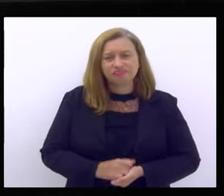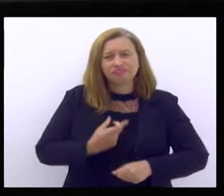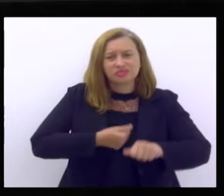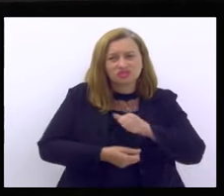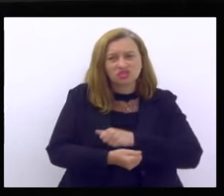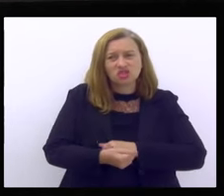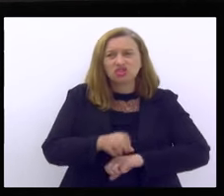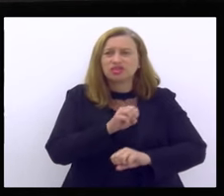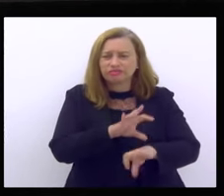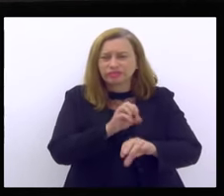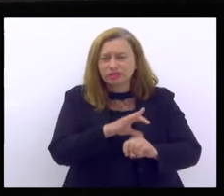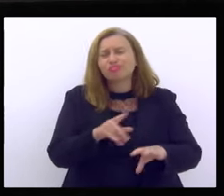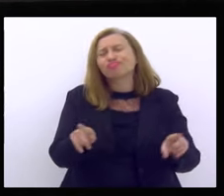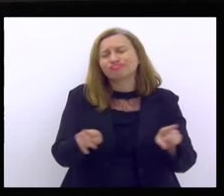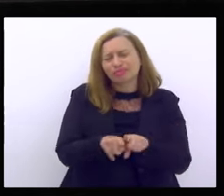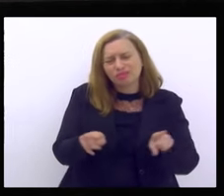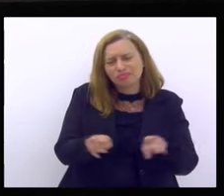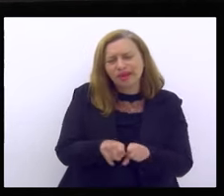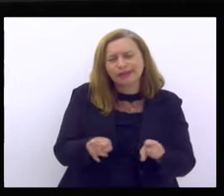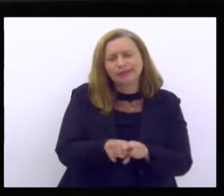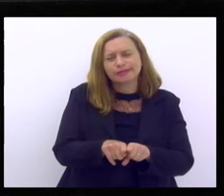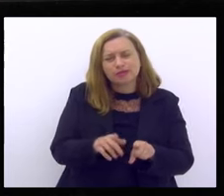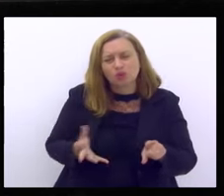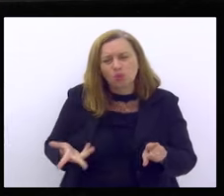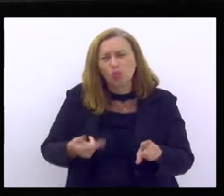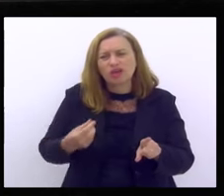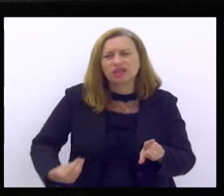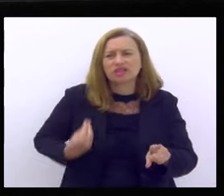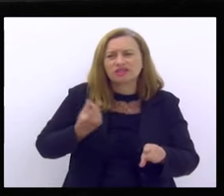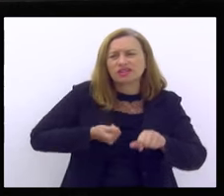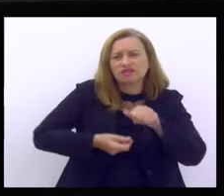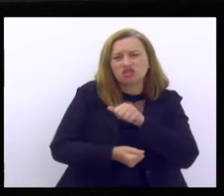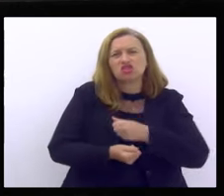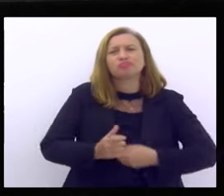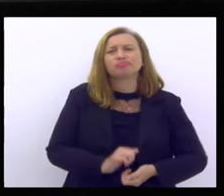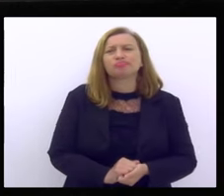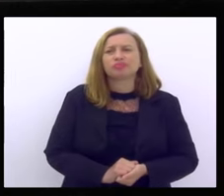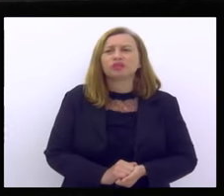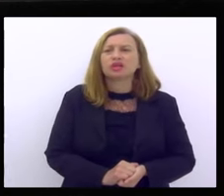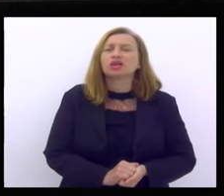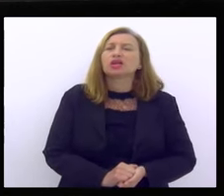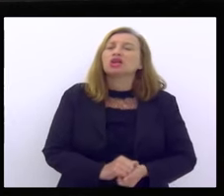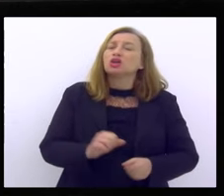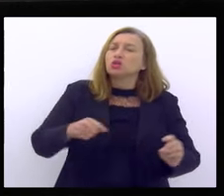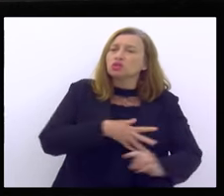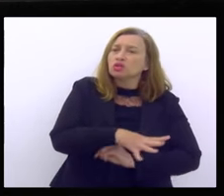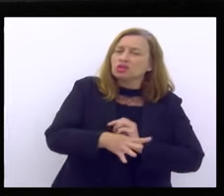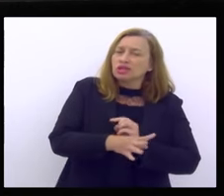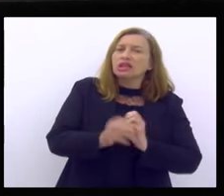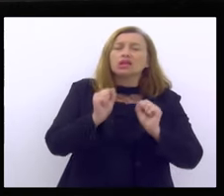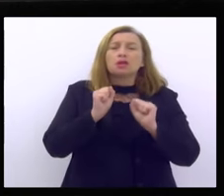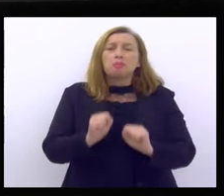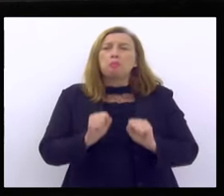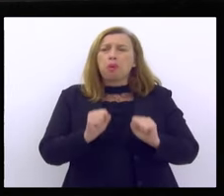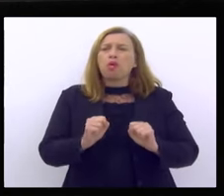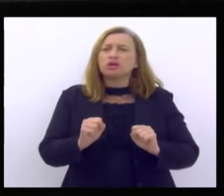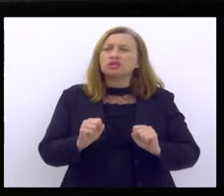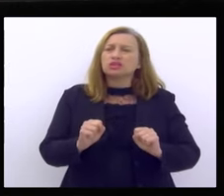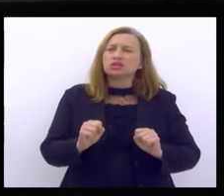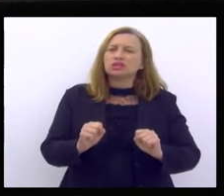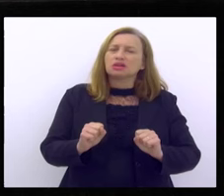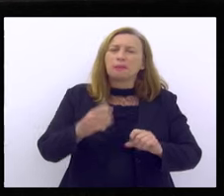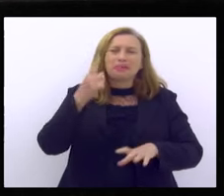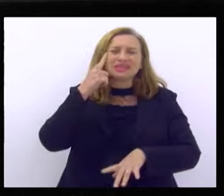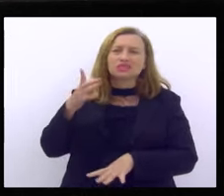em educação é também investir em qualidade de vida. Investir em educação é investir numa sociedade onde a gente possa apostar no